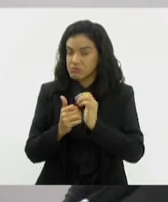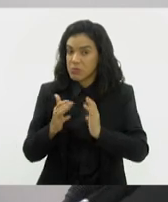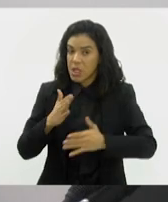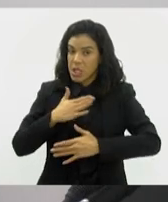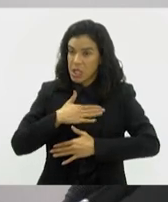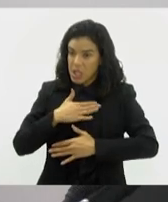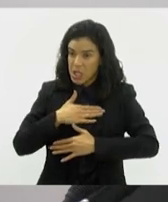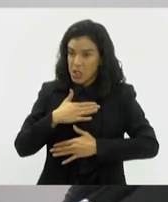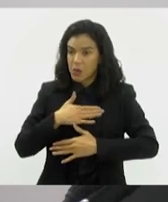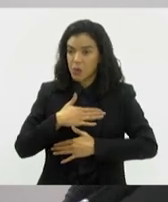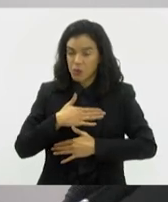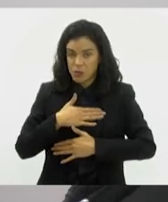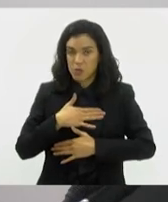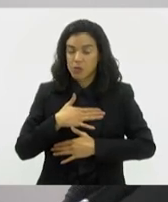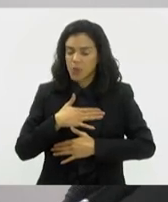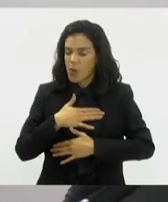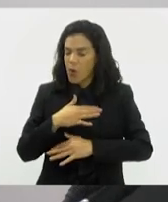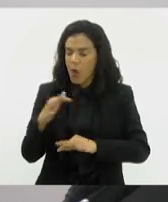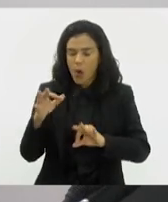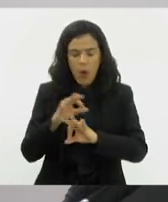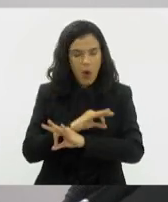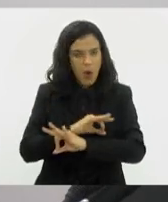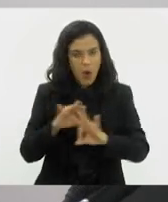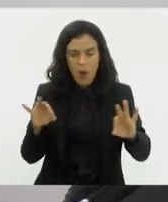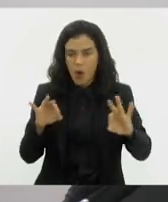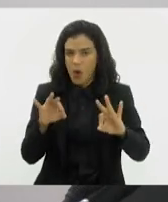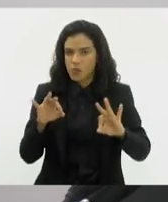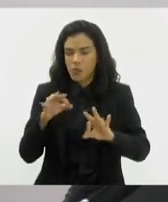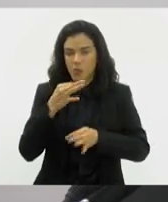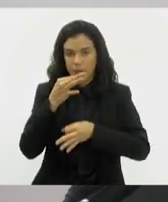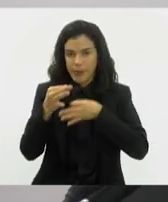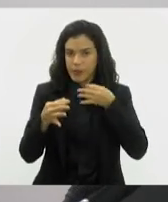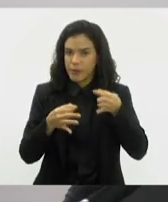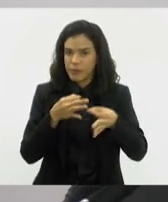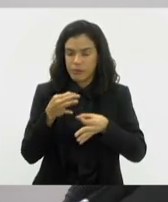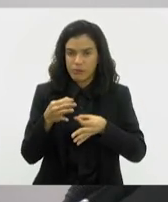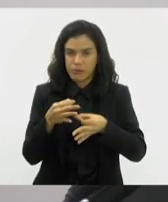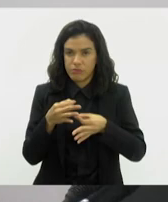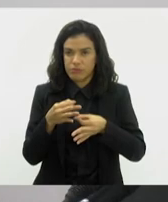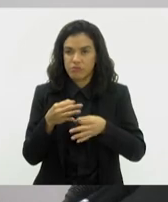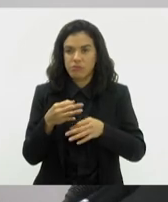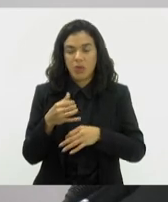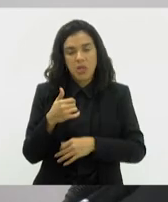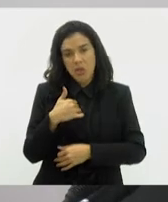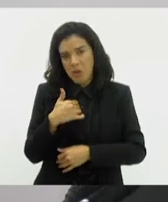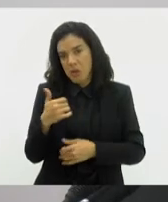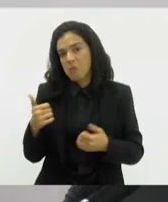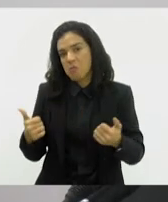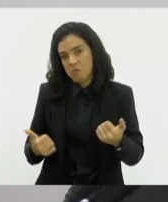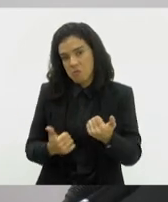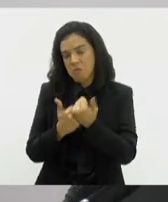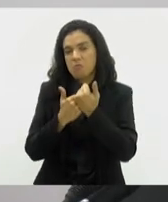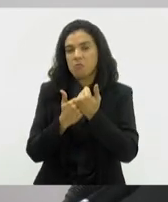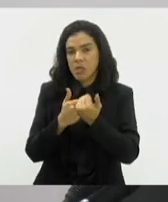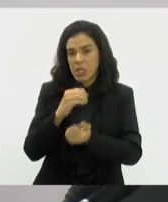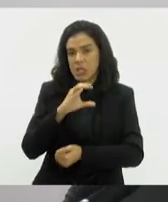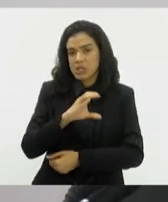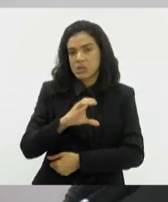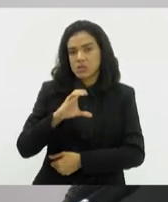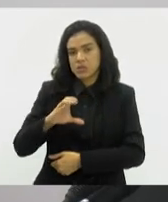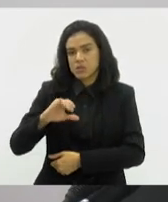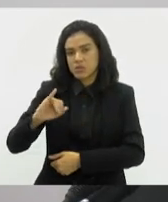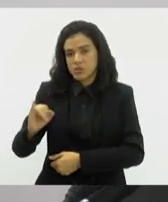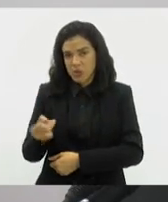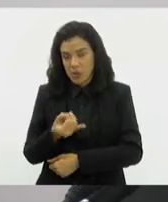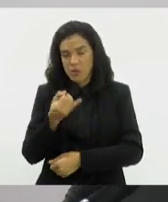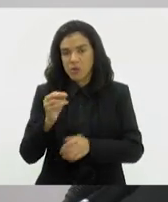da minha parte, eu acho ótimo e estou aprovando que a CCJ, através do